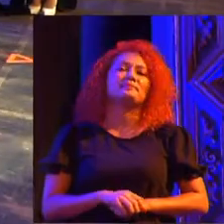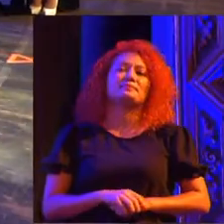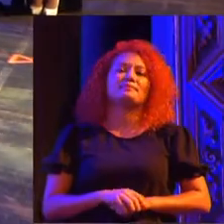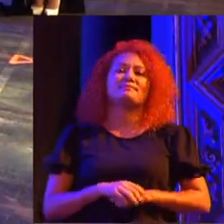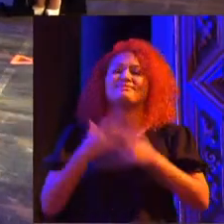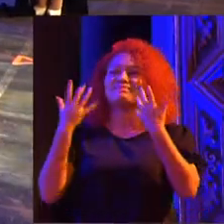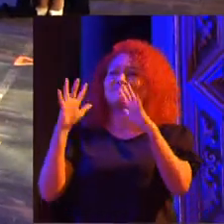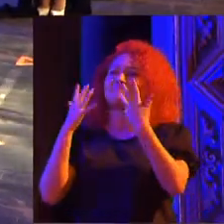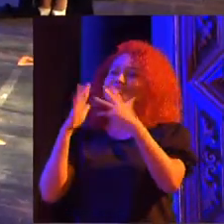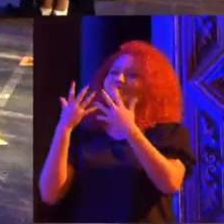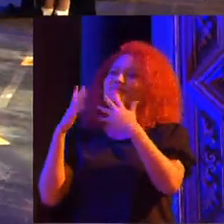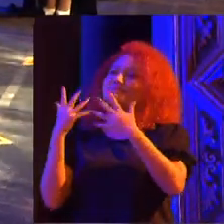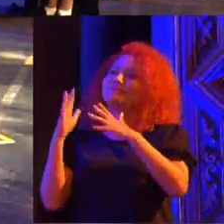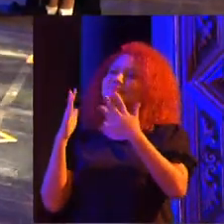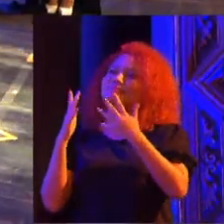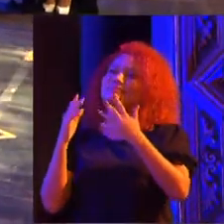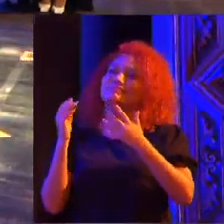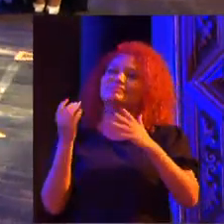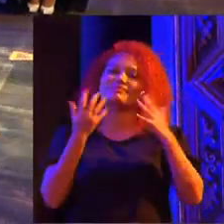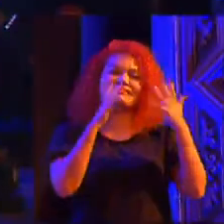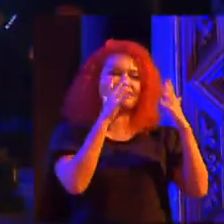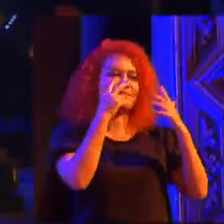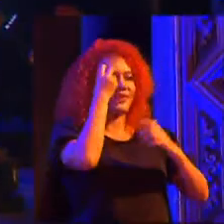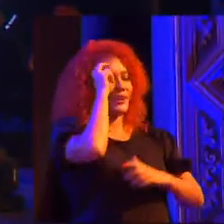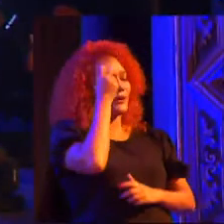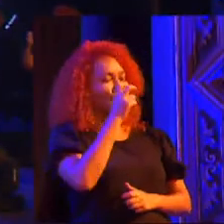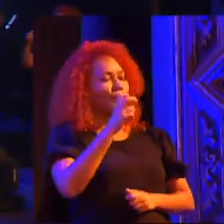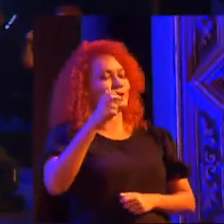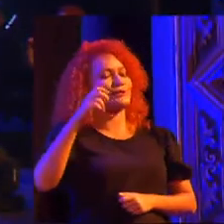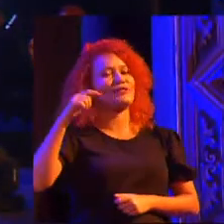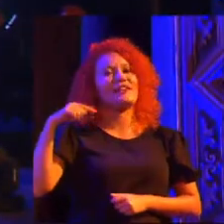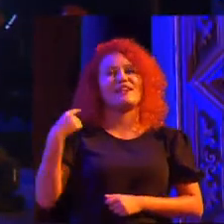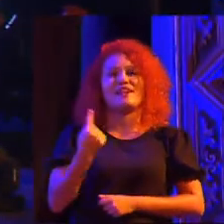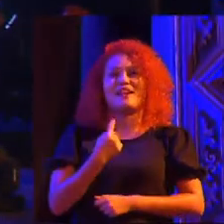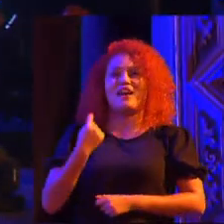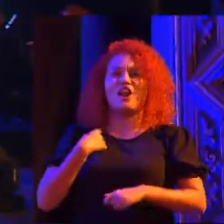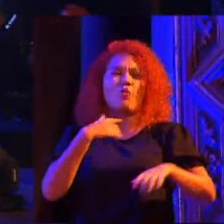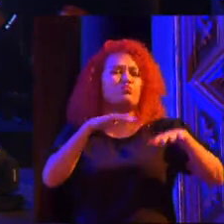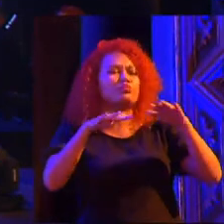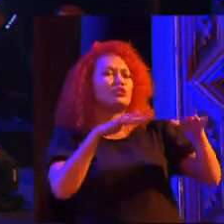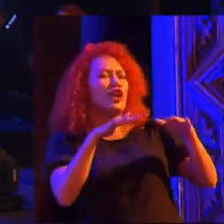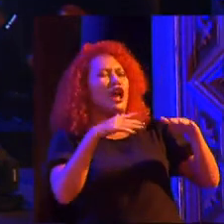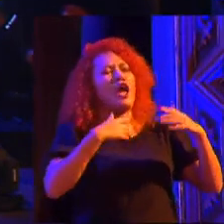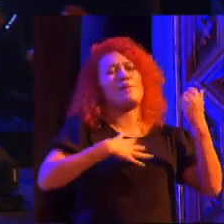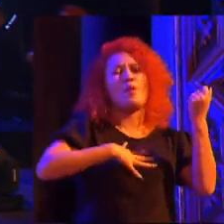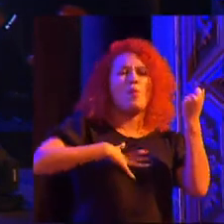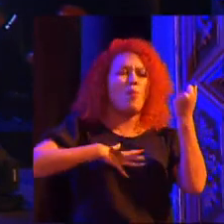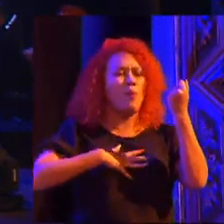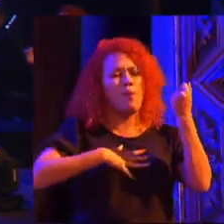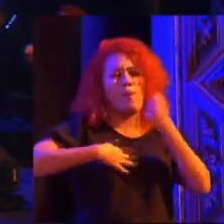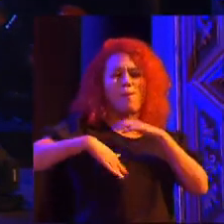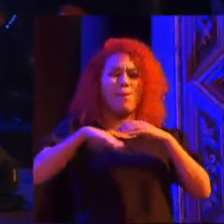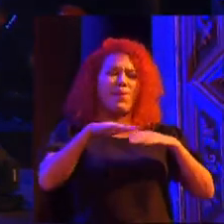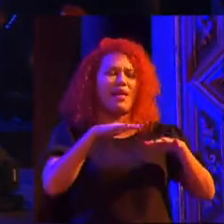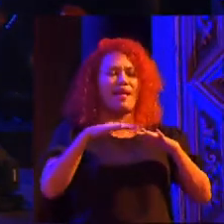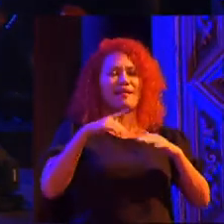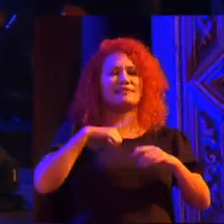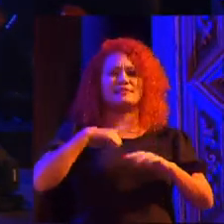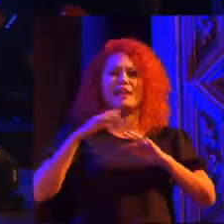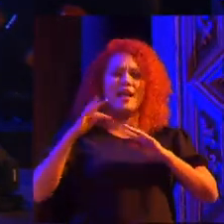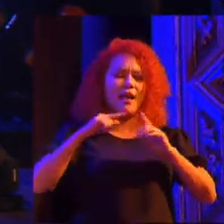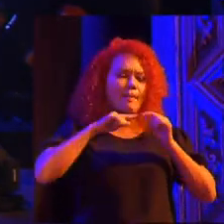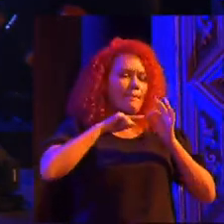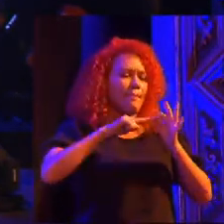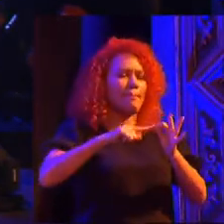Palmas! E viva a nossa cultura das aparelhagens, ao treme, ao tecnobrega, ao tecnomelody, a nossa